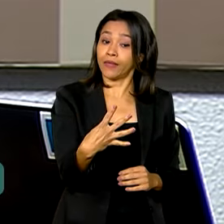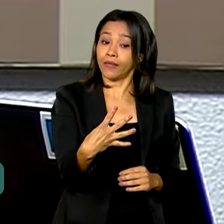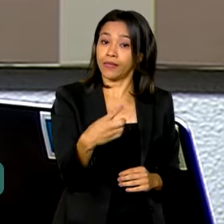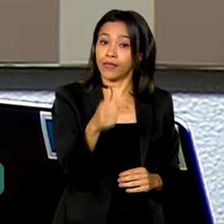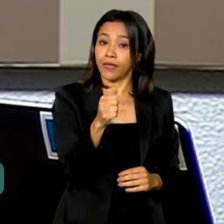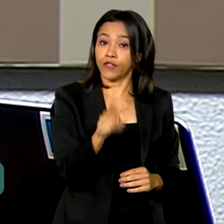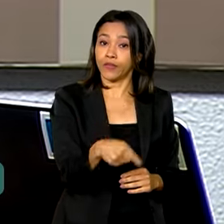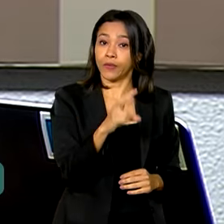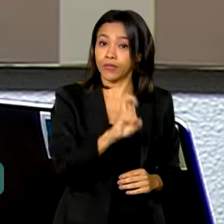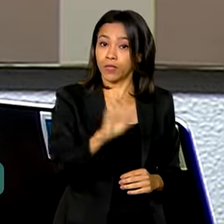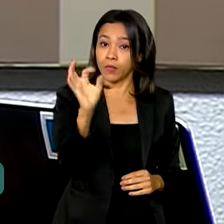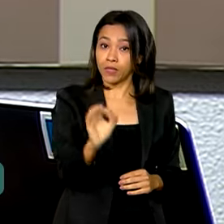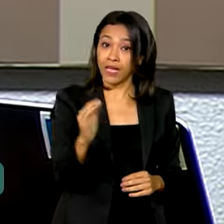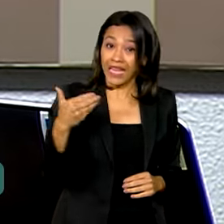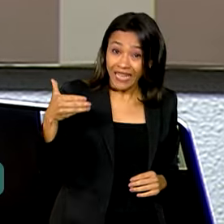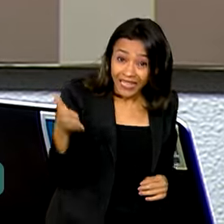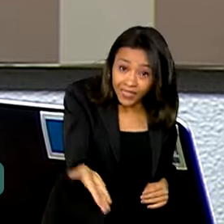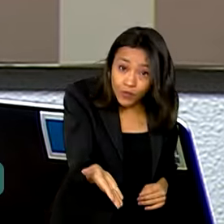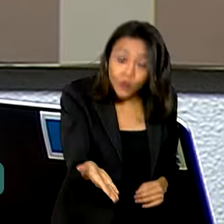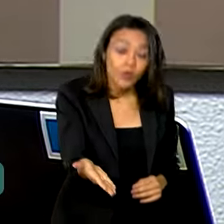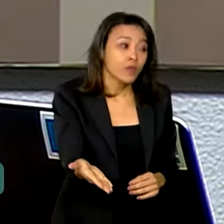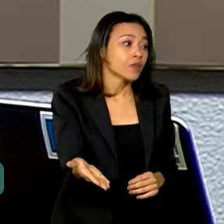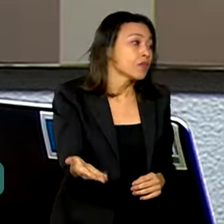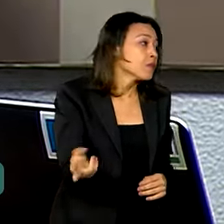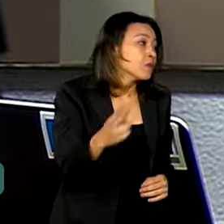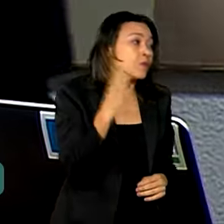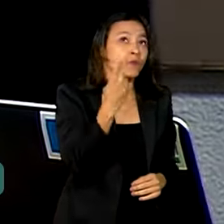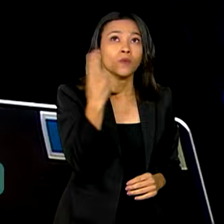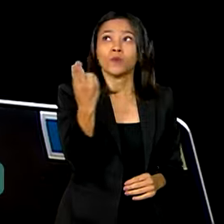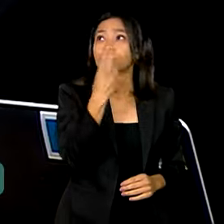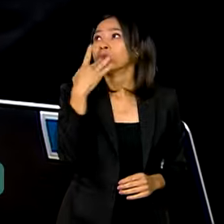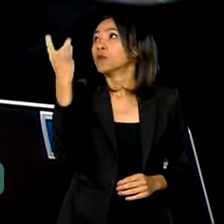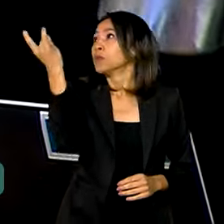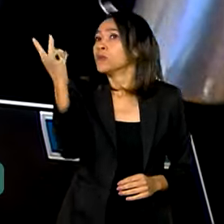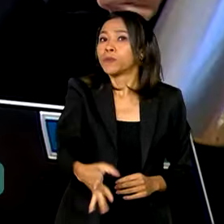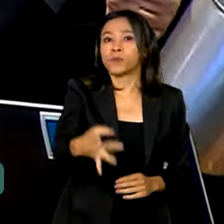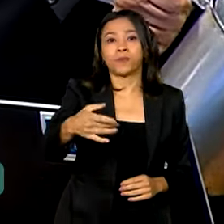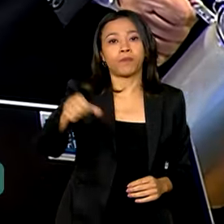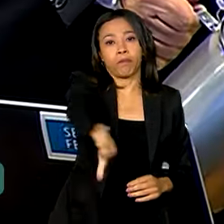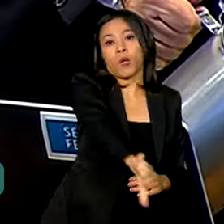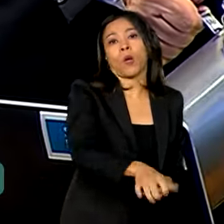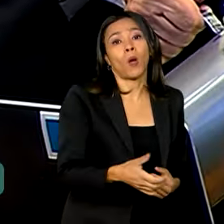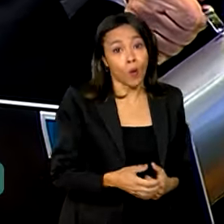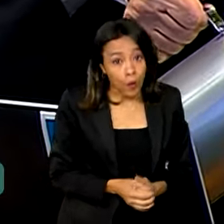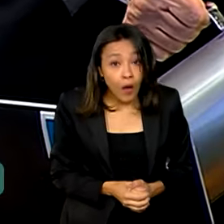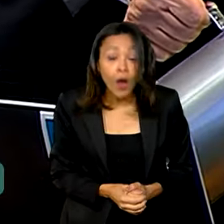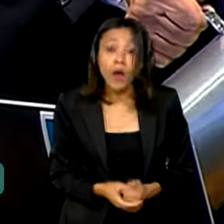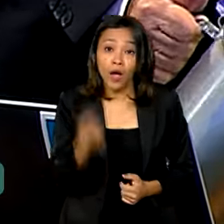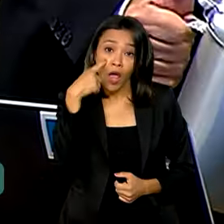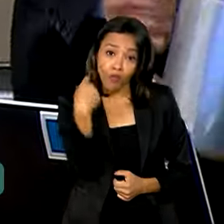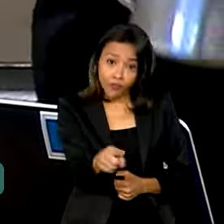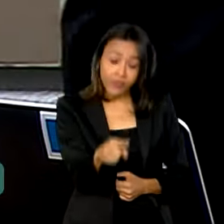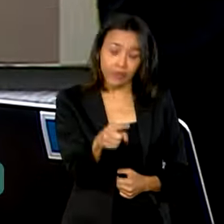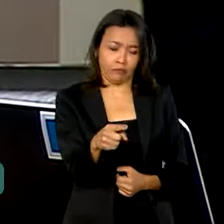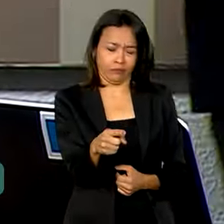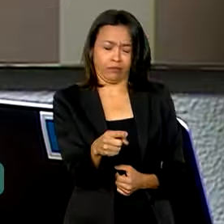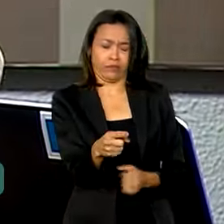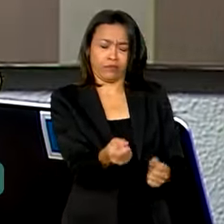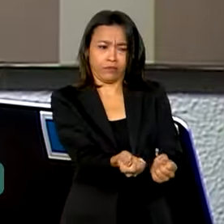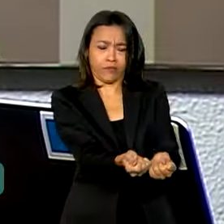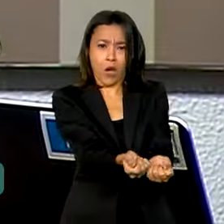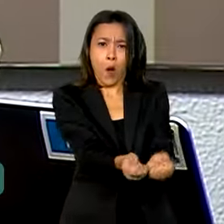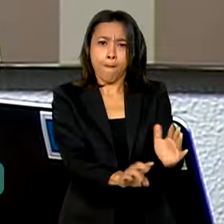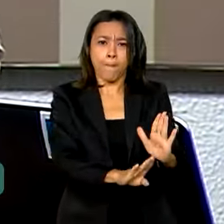45,7%, essa química aí estaria incomparavelmente pior. Eu peguei o desmatamento numa curva de